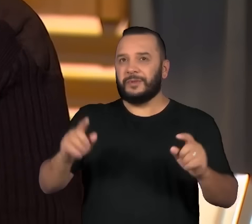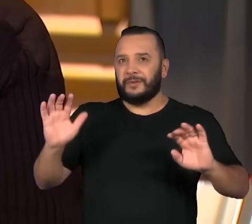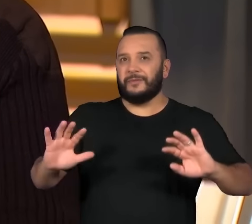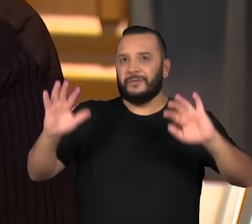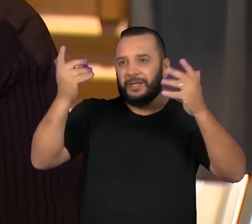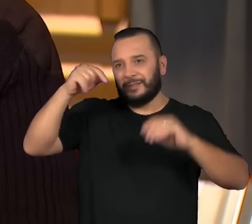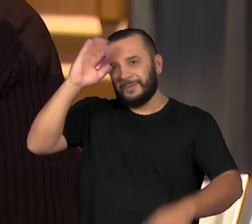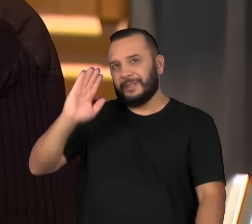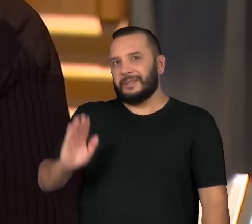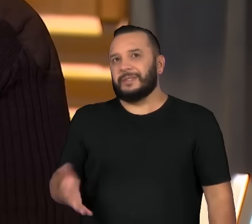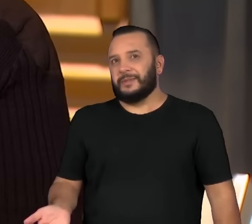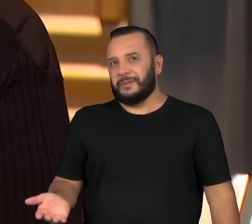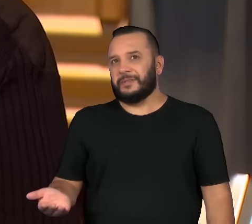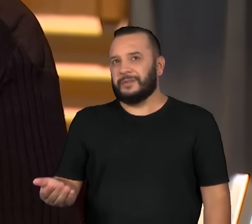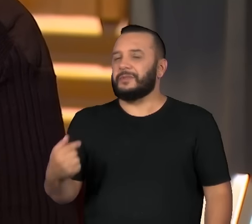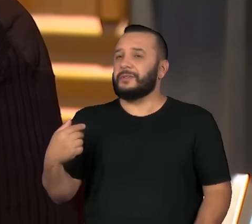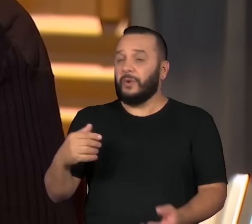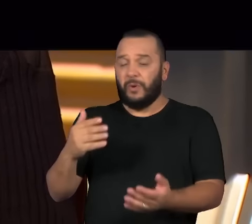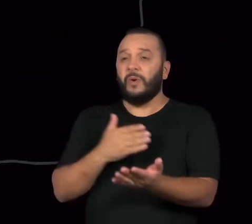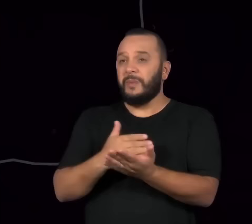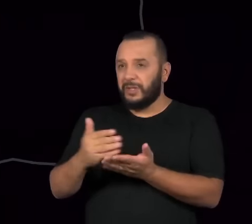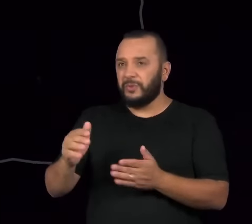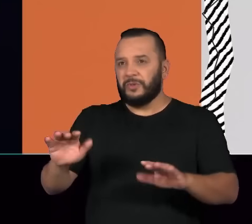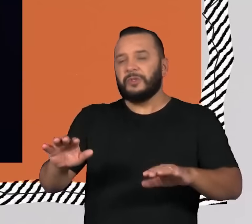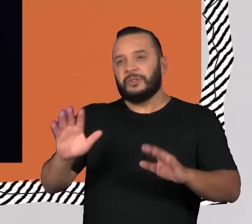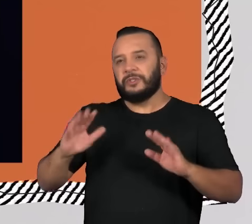brasileira. Então a gente começou a incorporar isso.